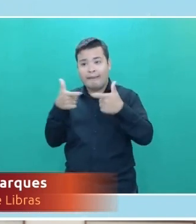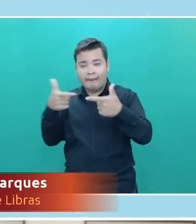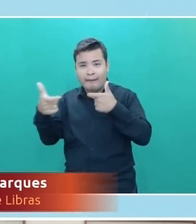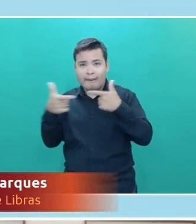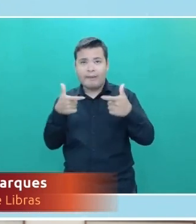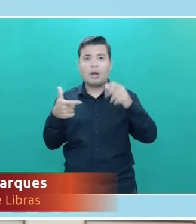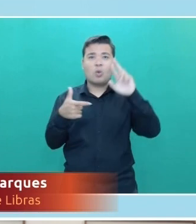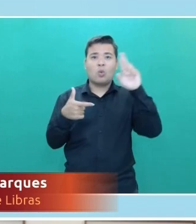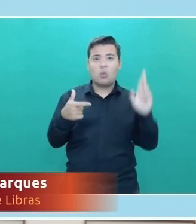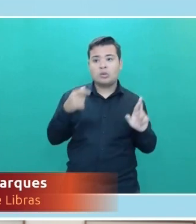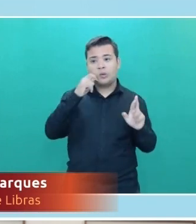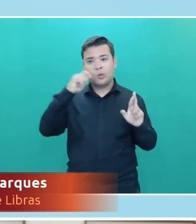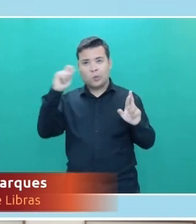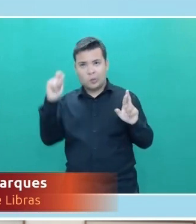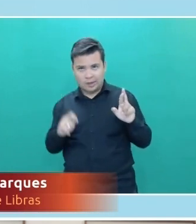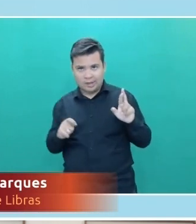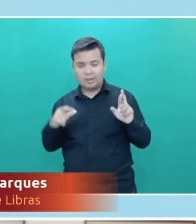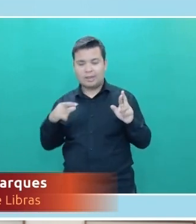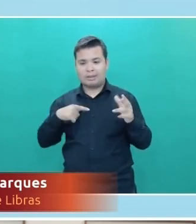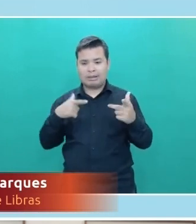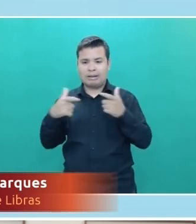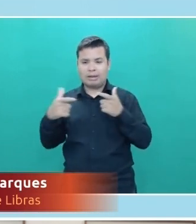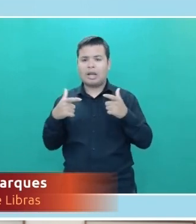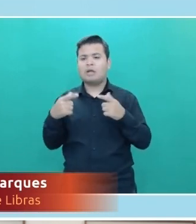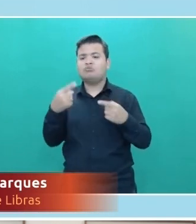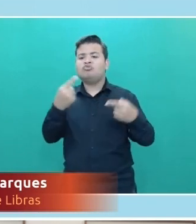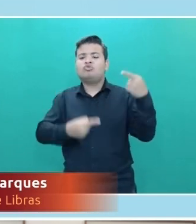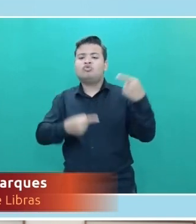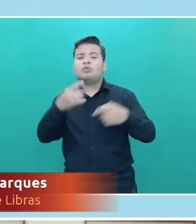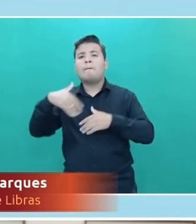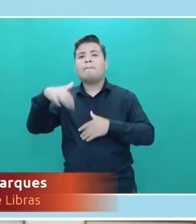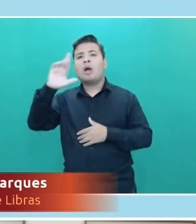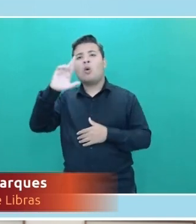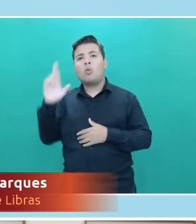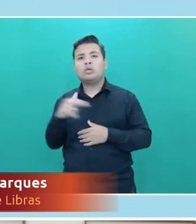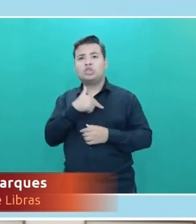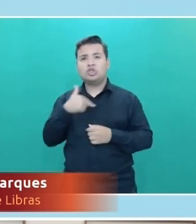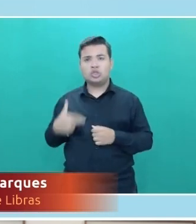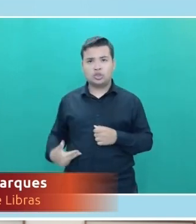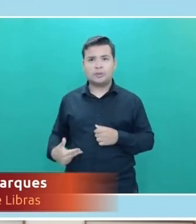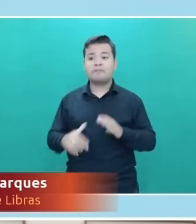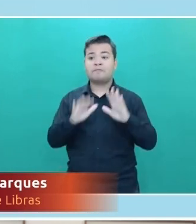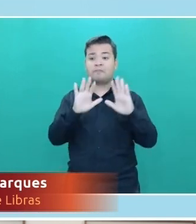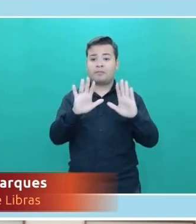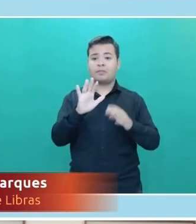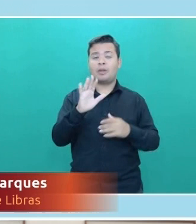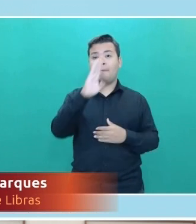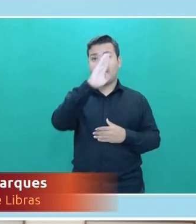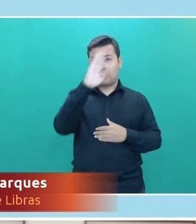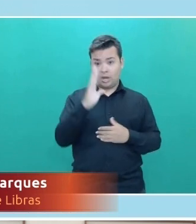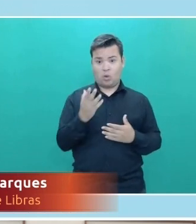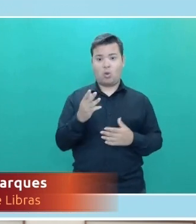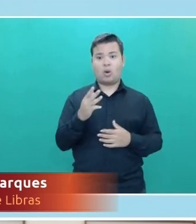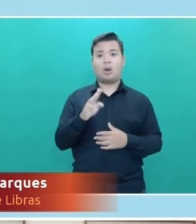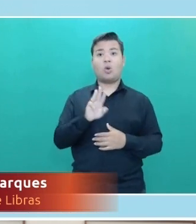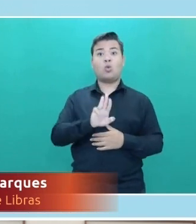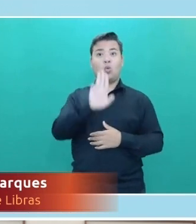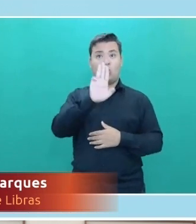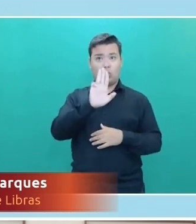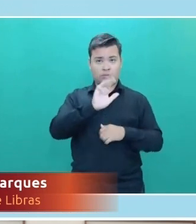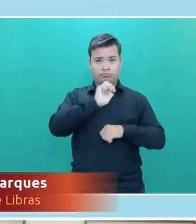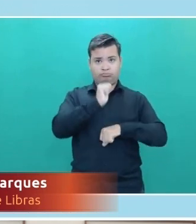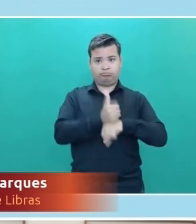acaba acontecendo mais entre China e Rússia, mas o Brasil, agora com o presidente Lula, teve